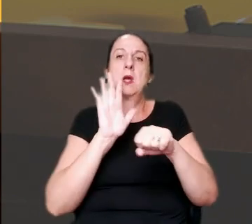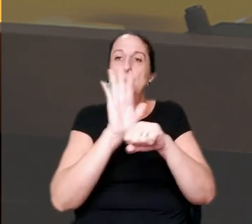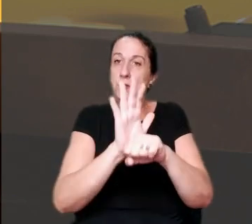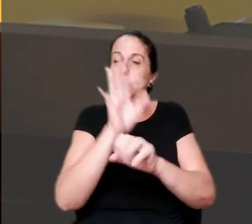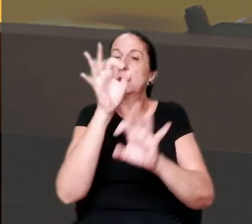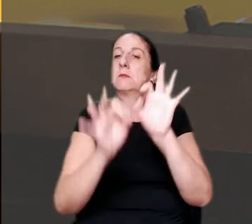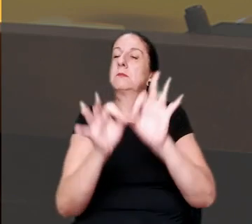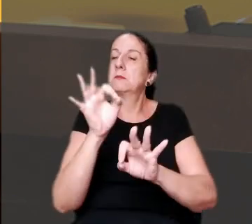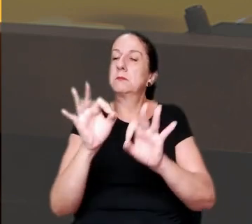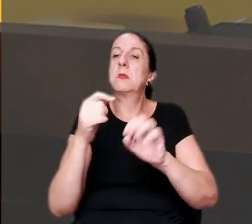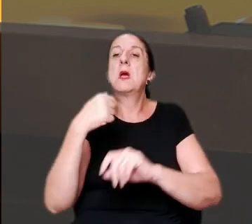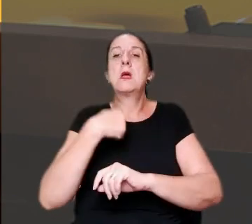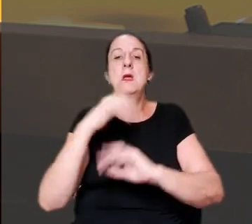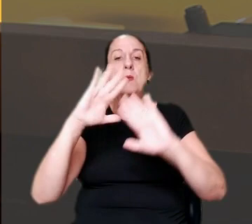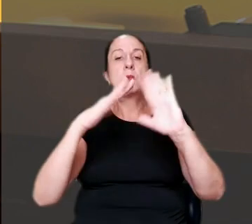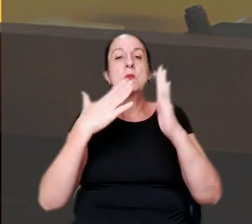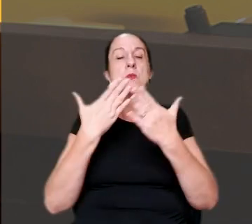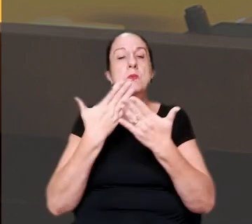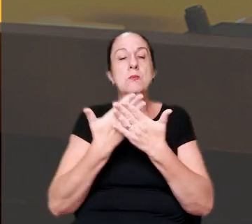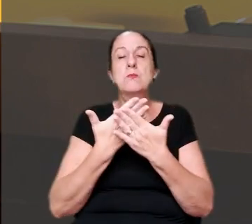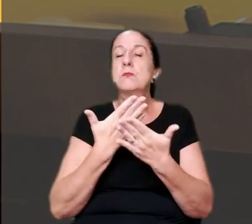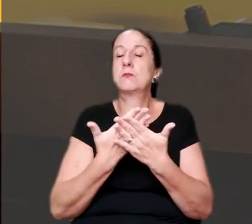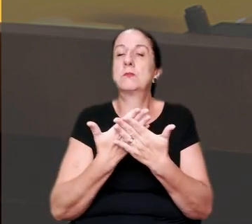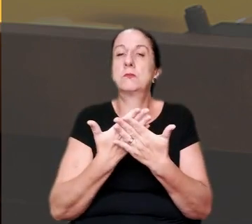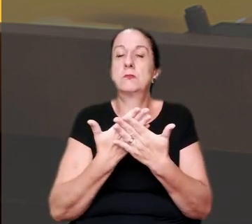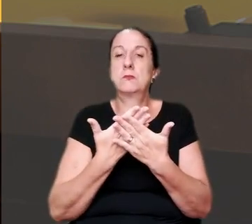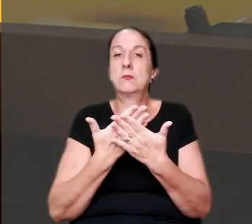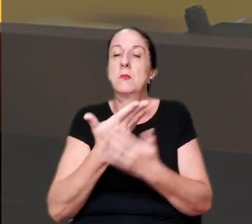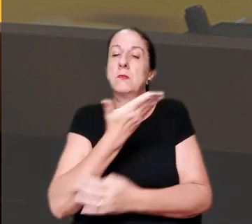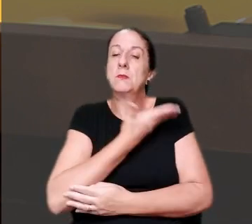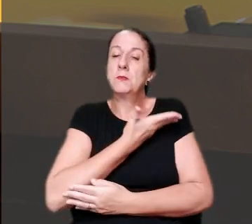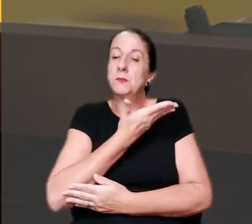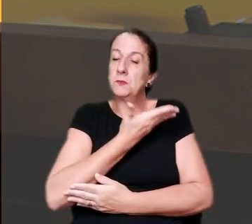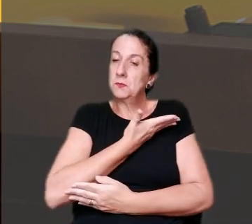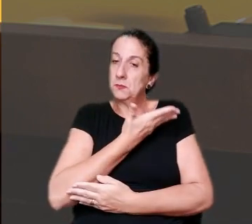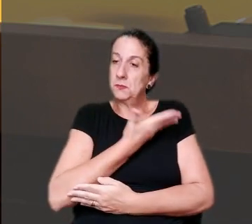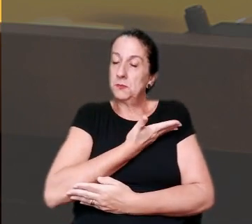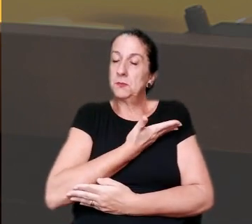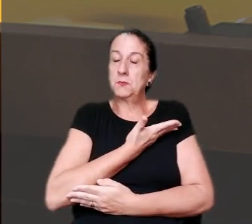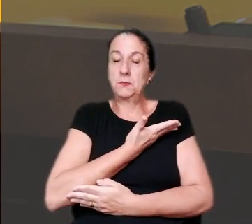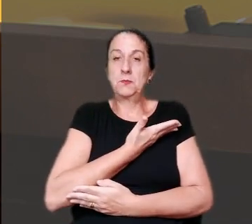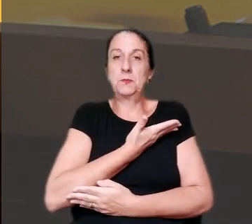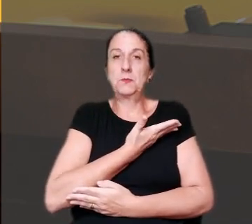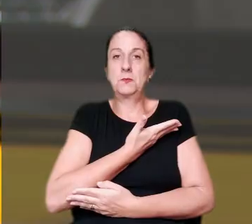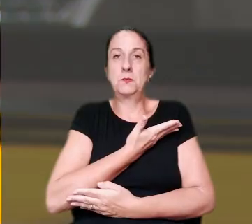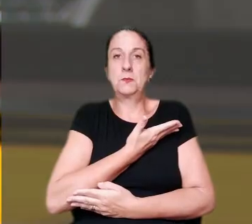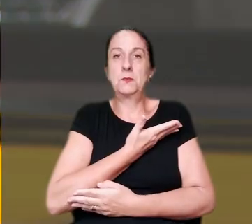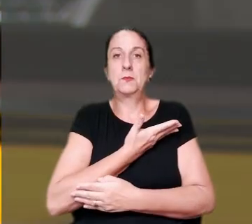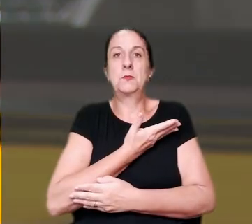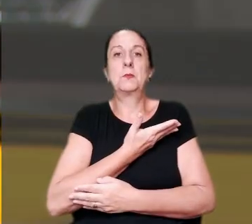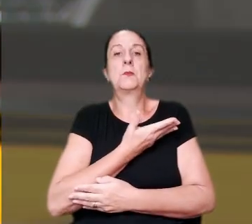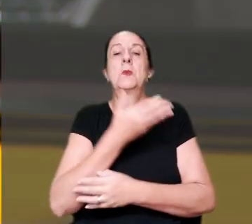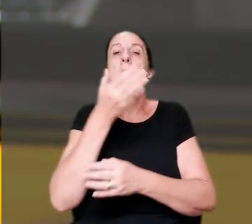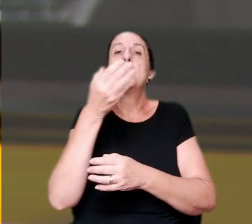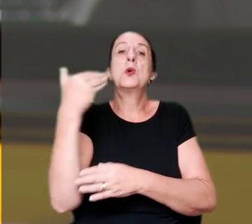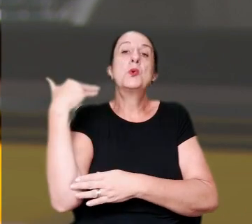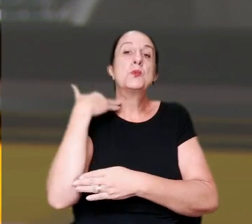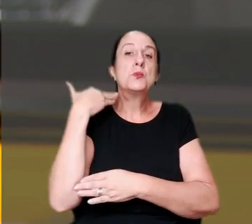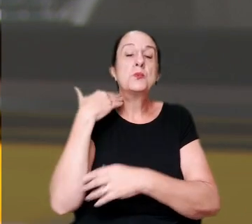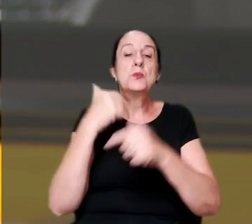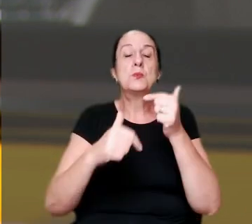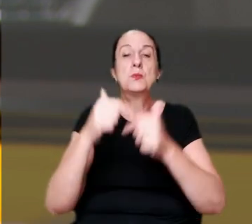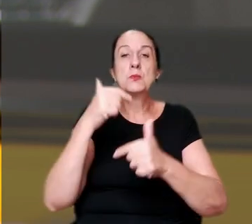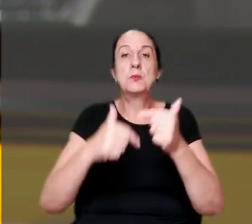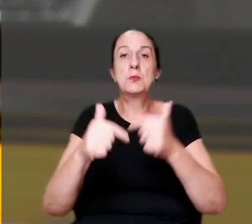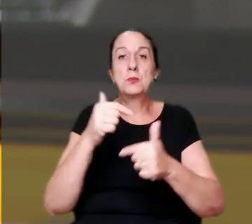e julgamento. E eu me tornei, na escola, um amigo do